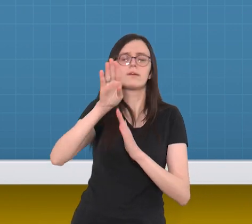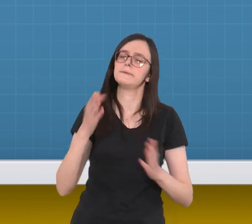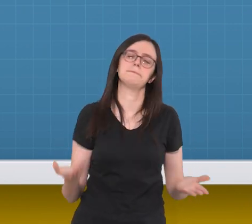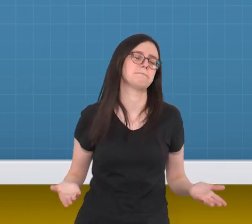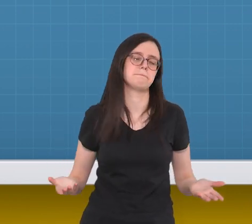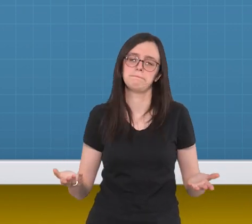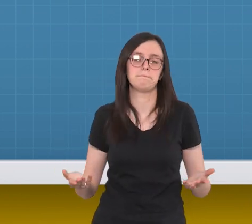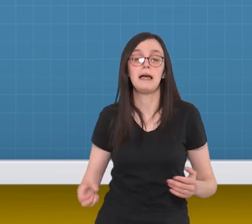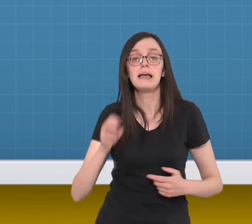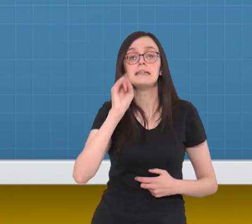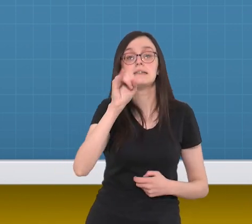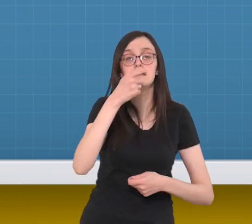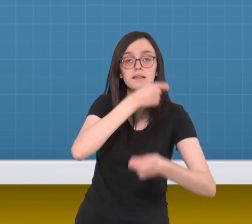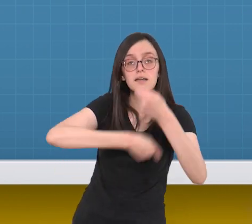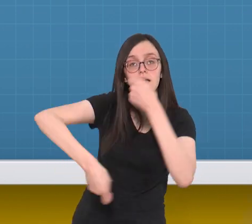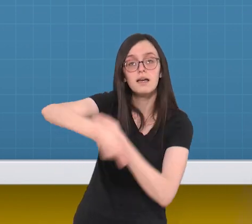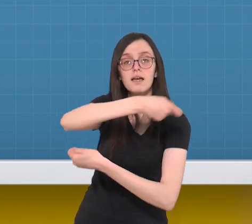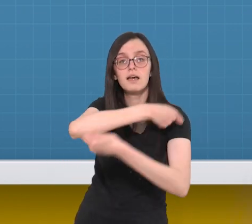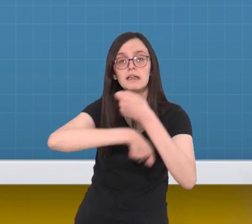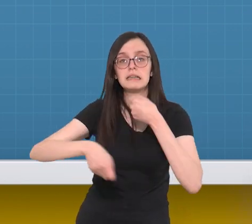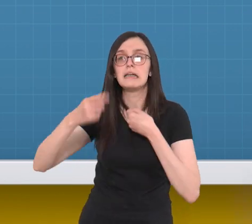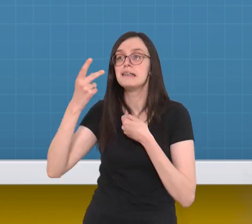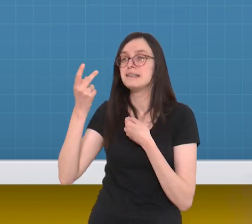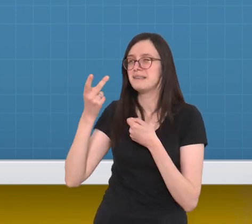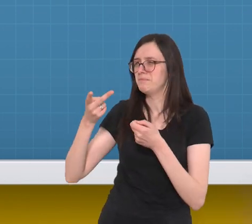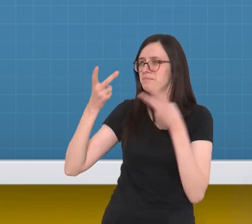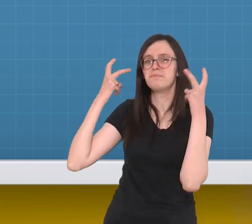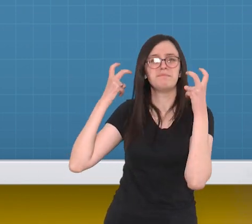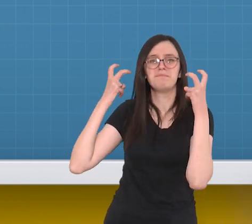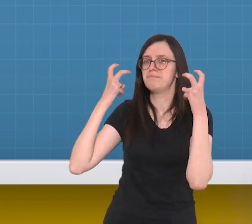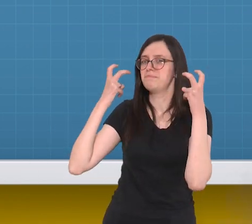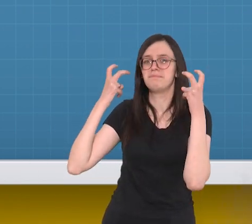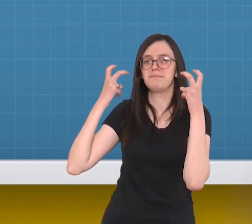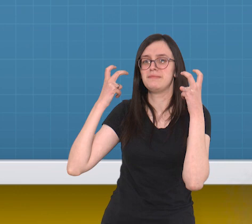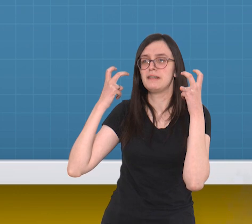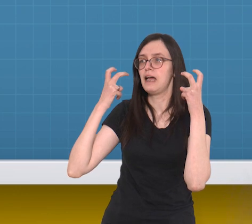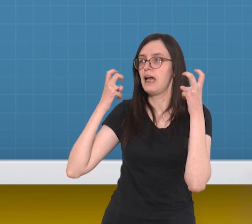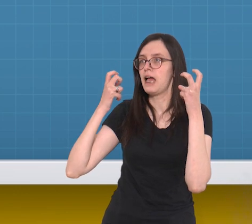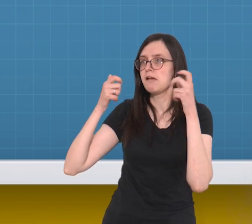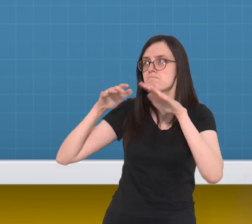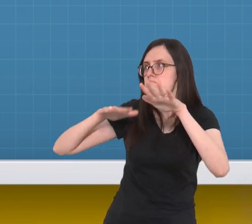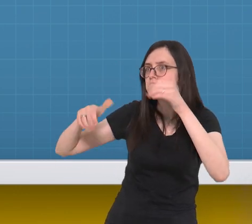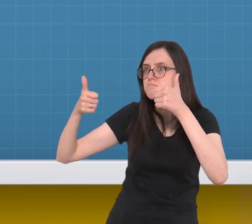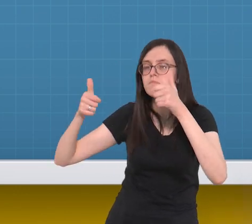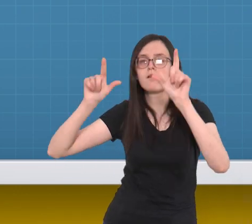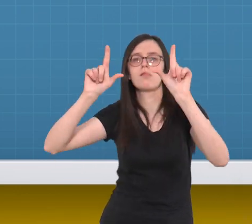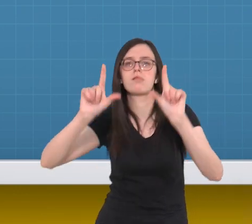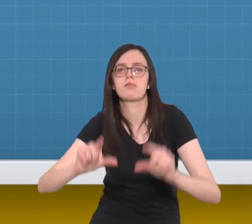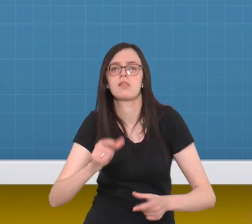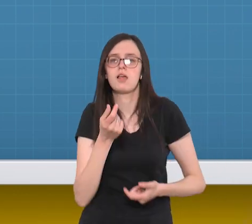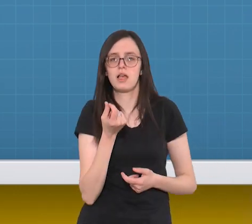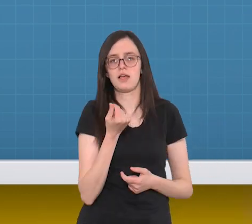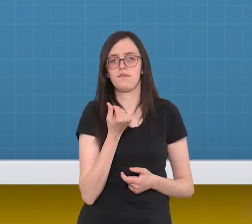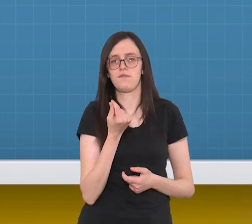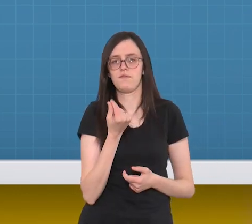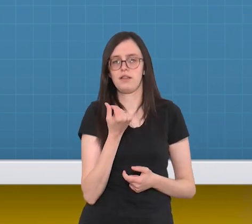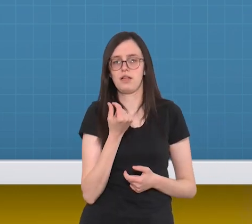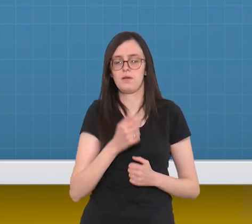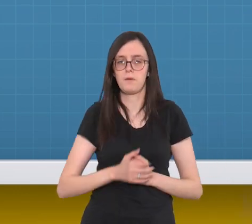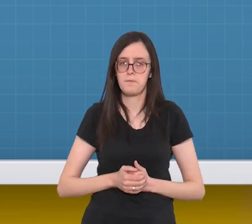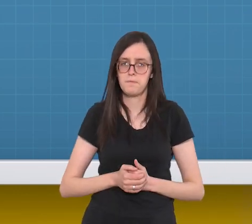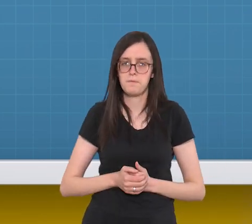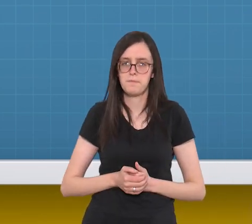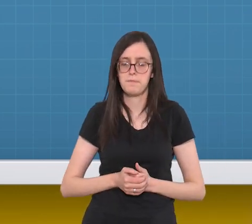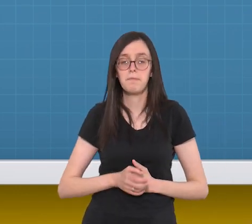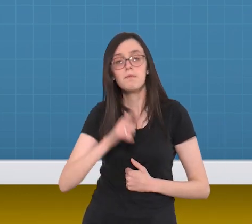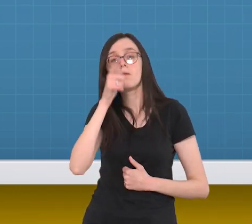assim. Se a economia retrai, a tendência é que o preço dê uma diminuída, as margens diminuem.